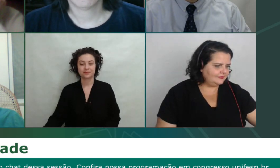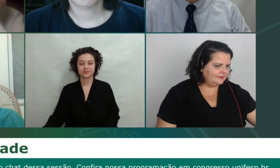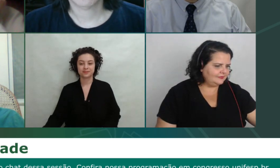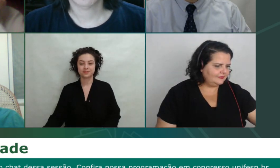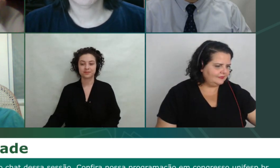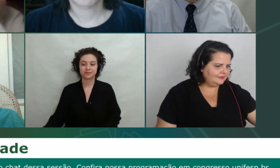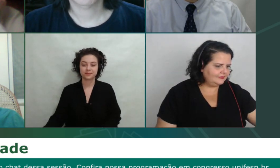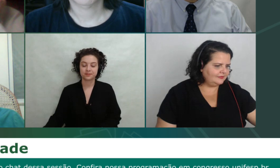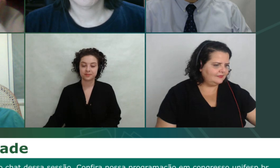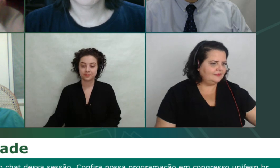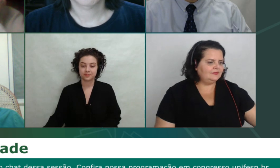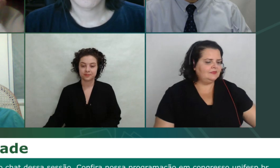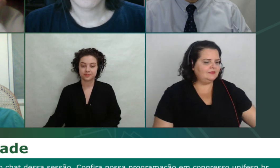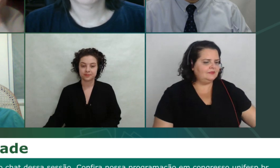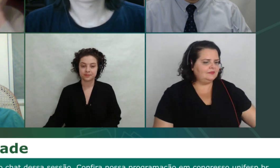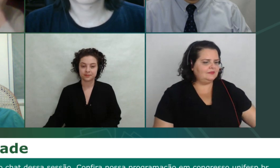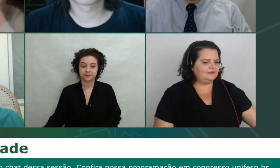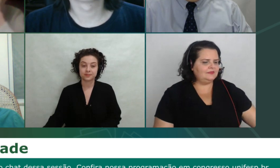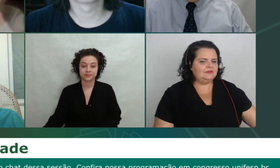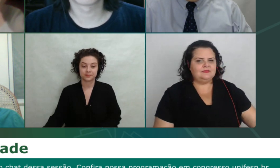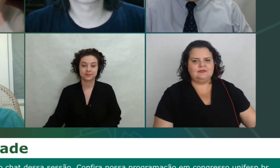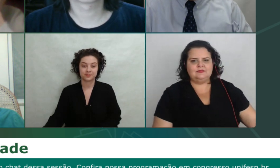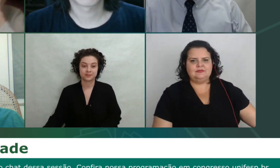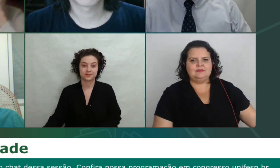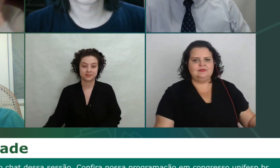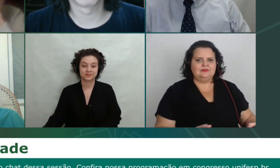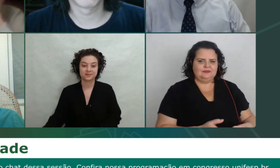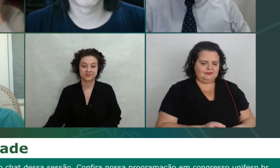de 1h30, mas de umas 15 horas, né, para poder